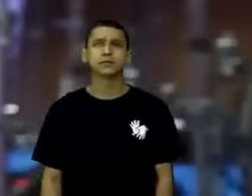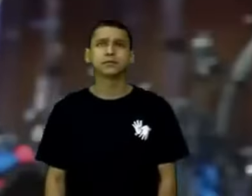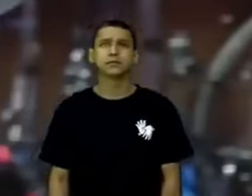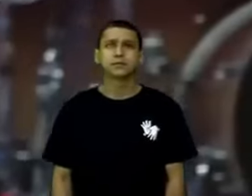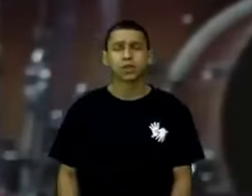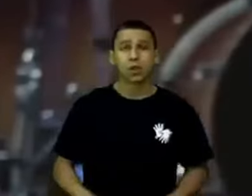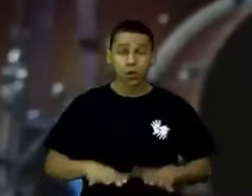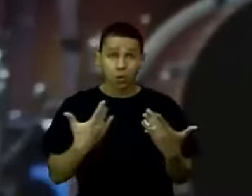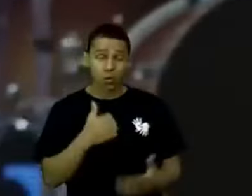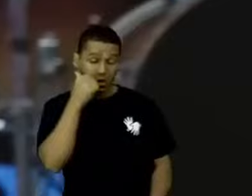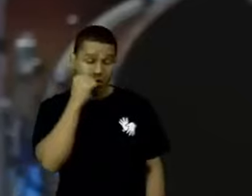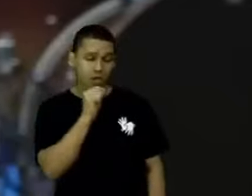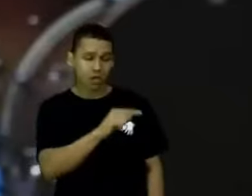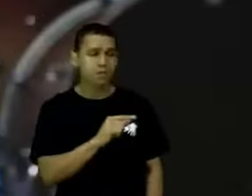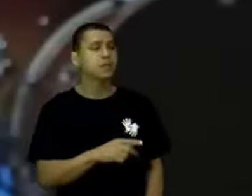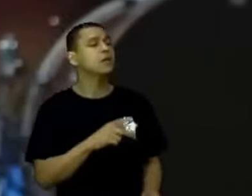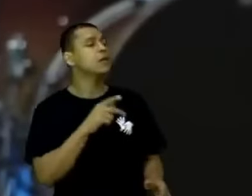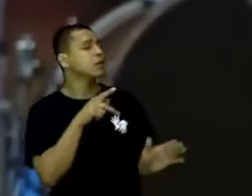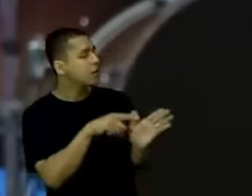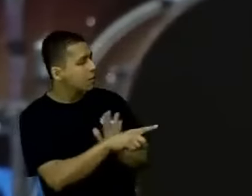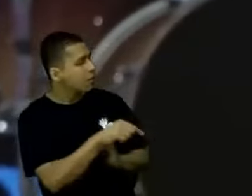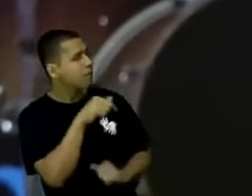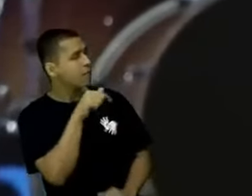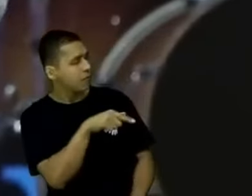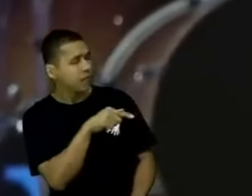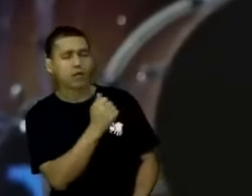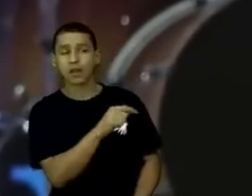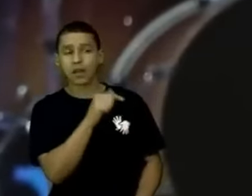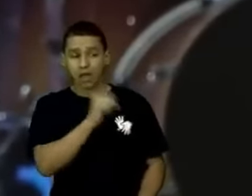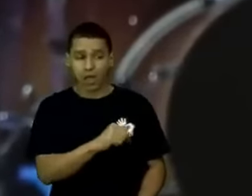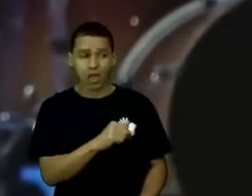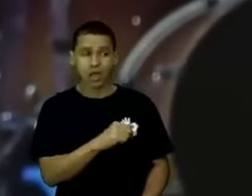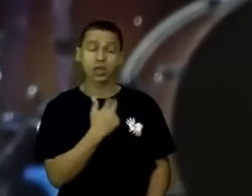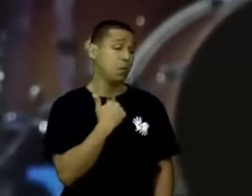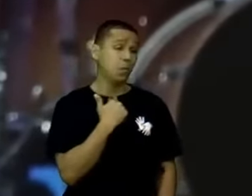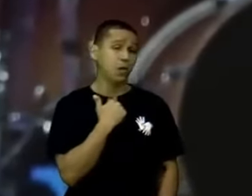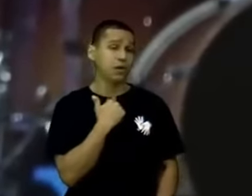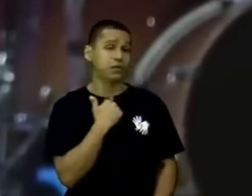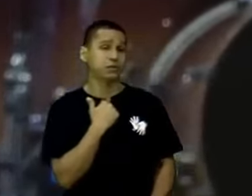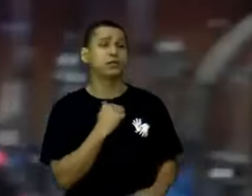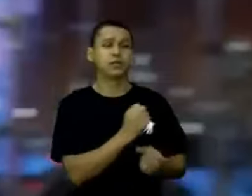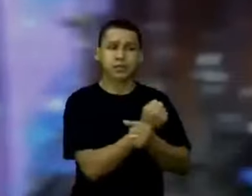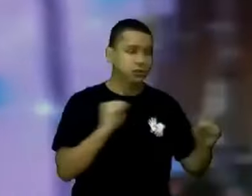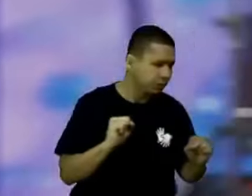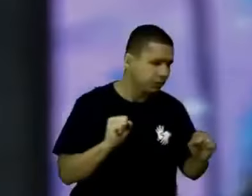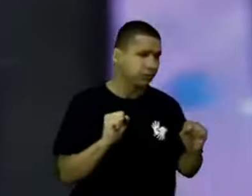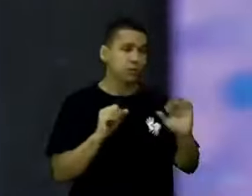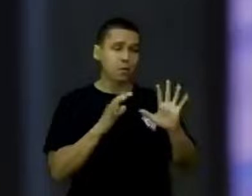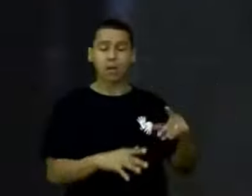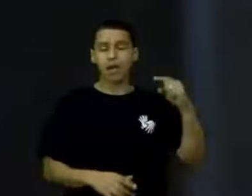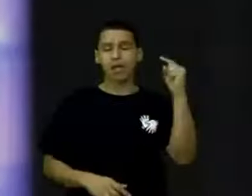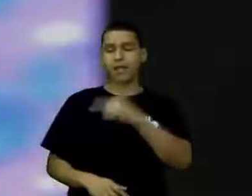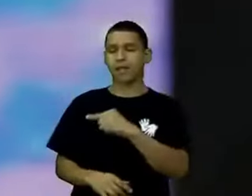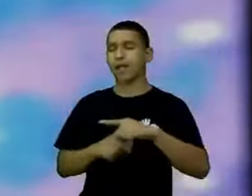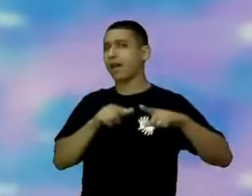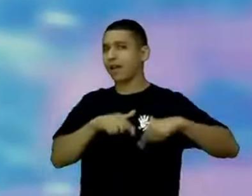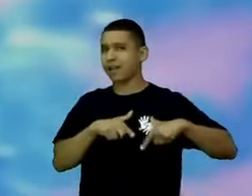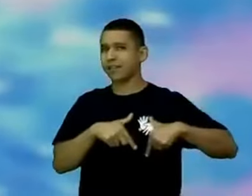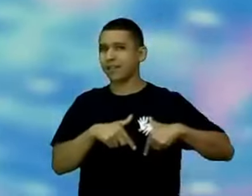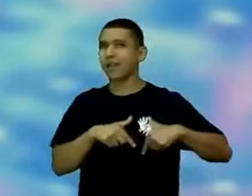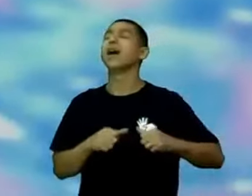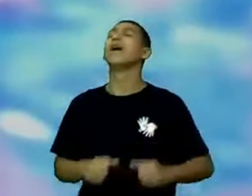Quando a menina diz, aqui é impossível, mas lá é possível, ela está dizendo, meu povo não é normal